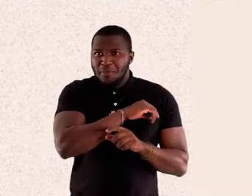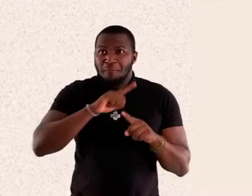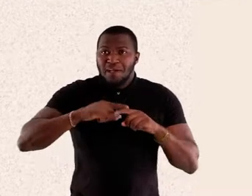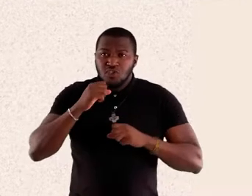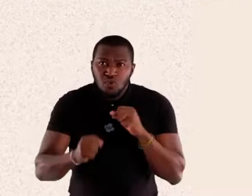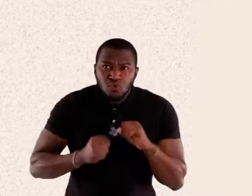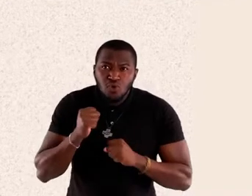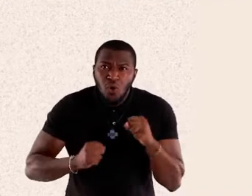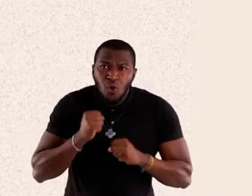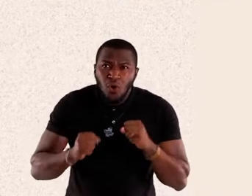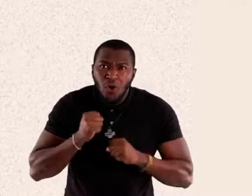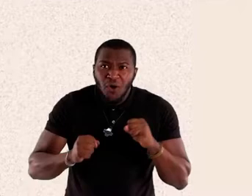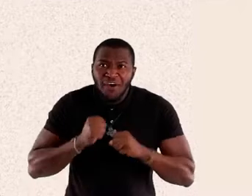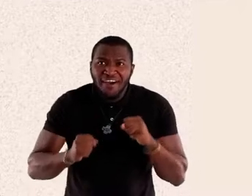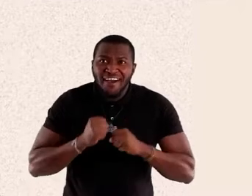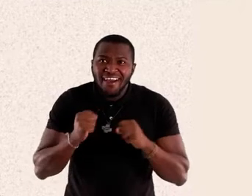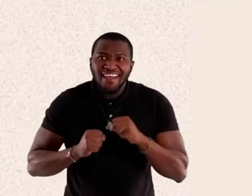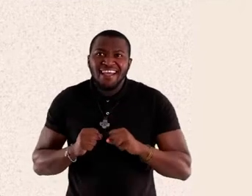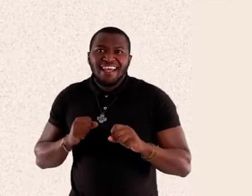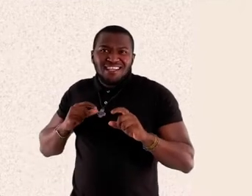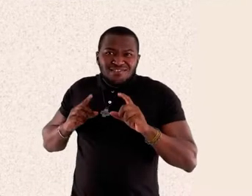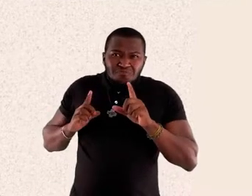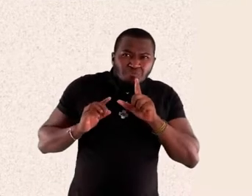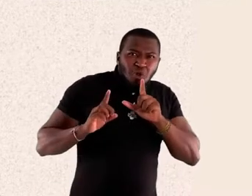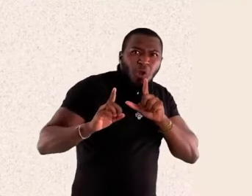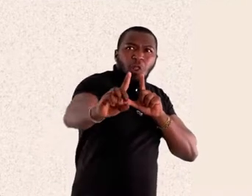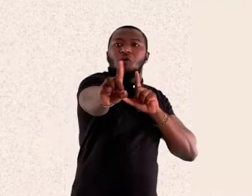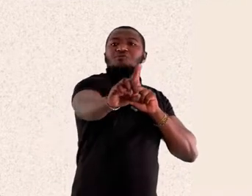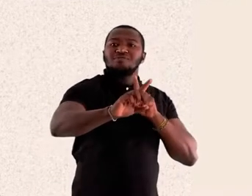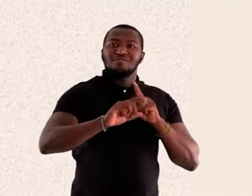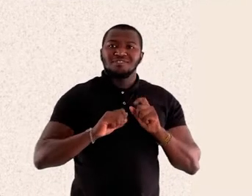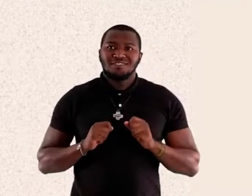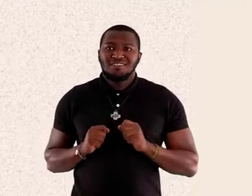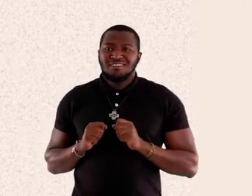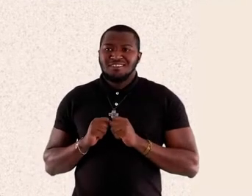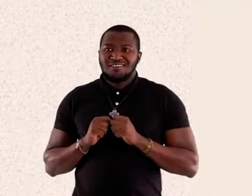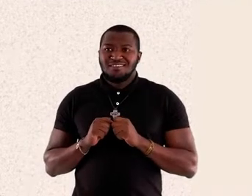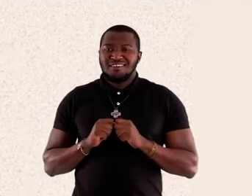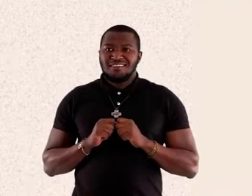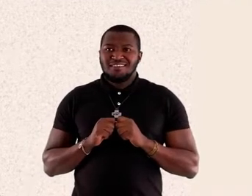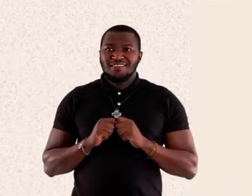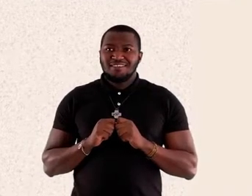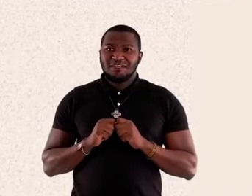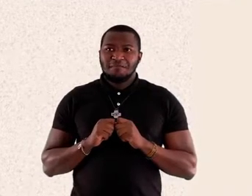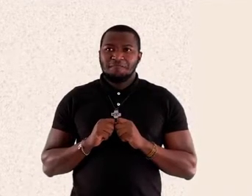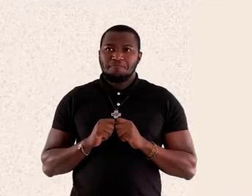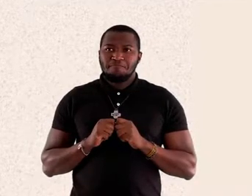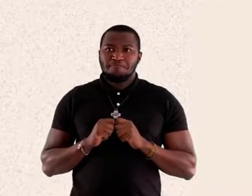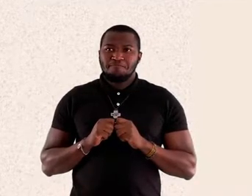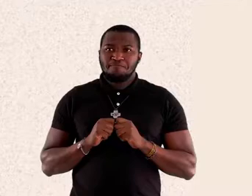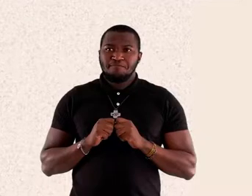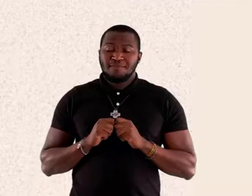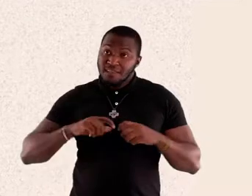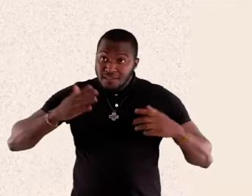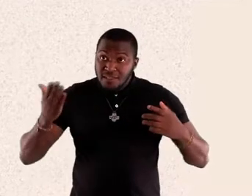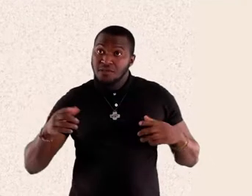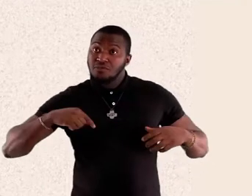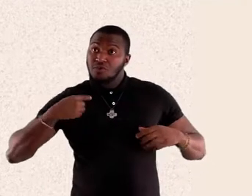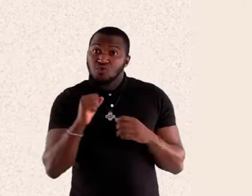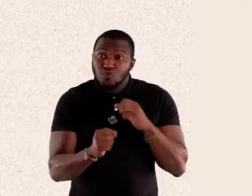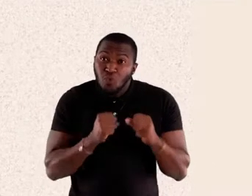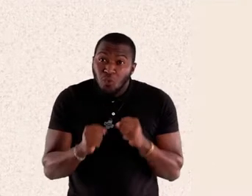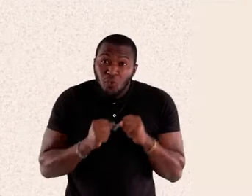corridas de longa distância Nós somos o que conseguimos correr maiores distâncias bom então a gente